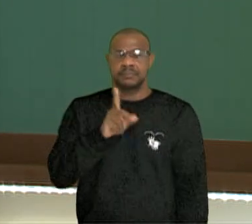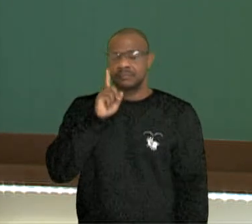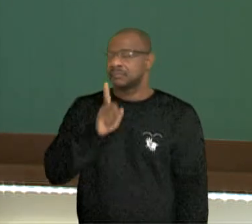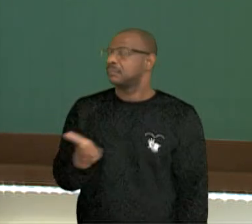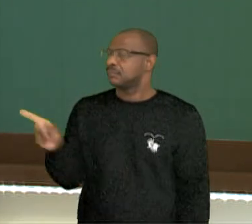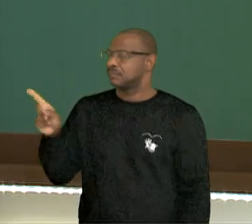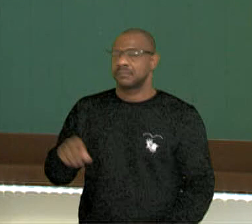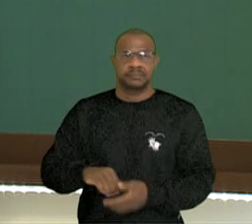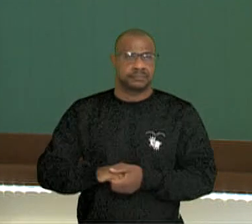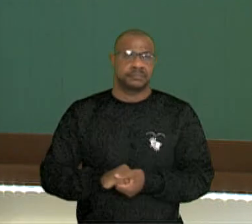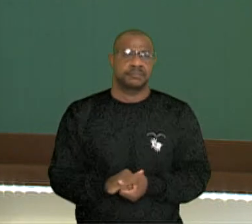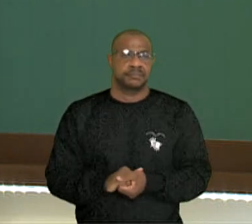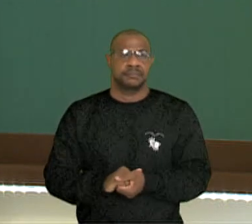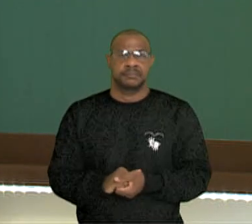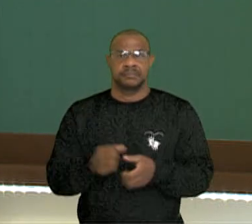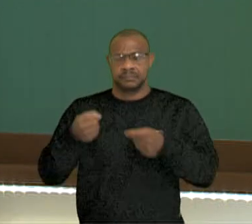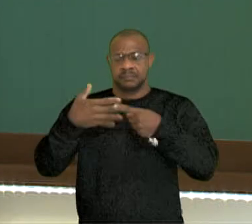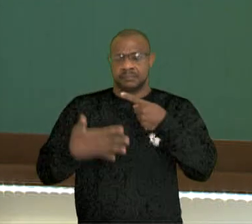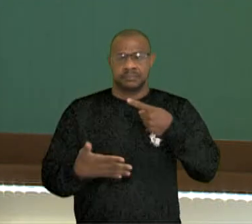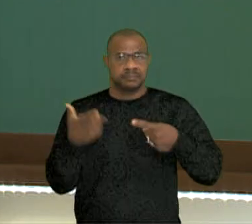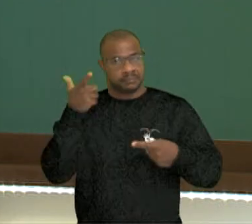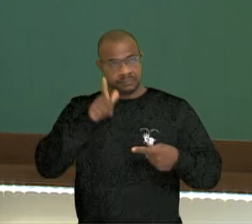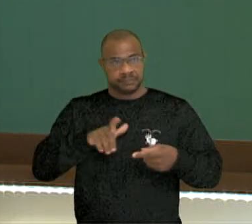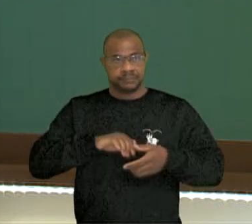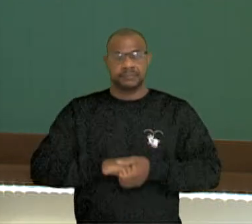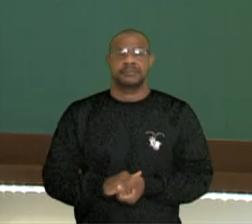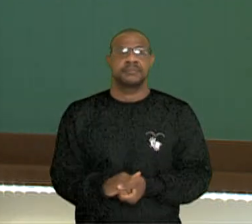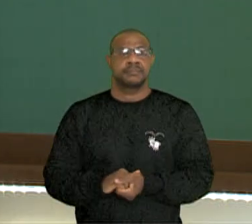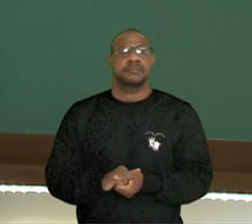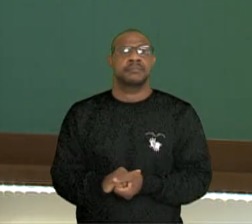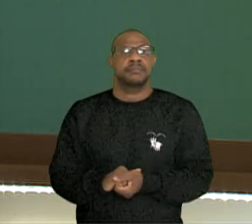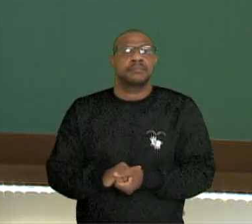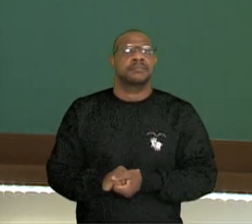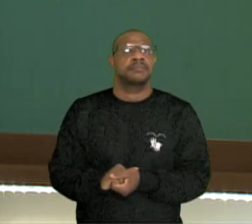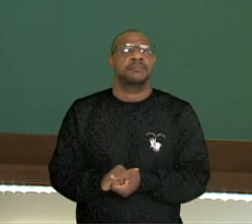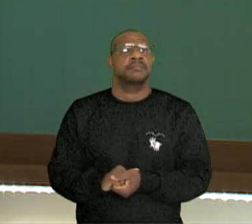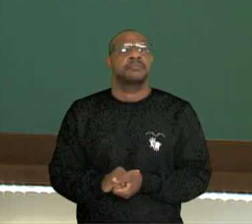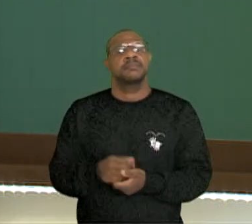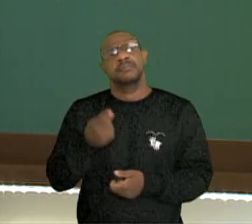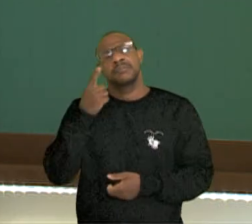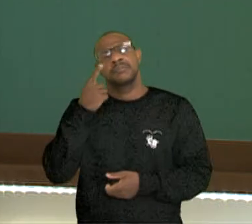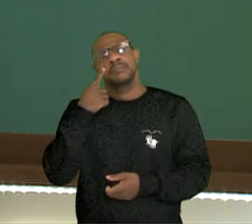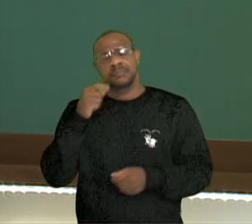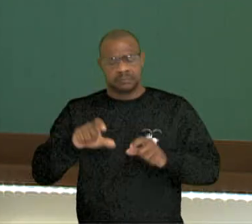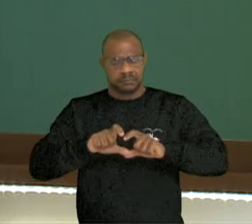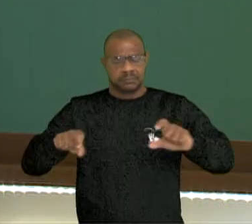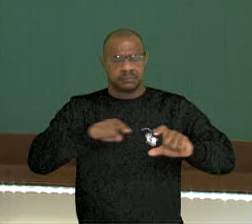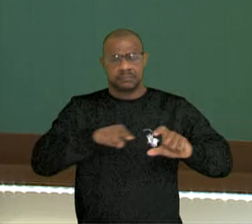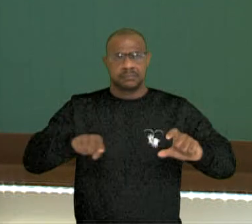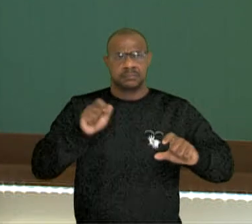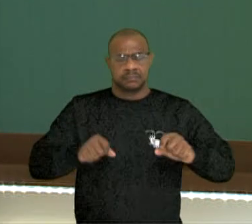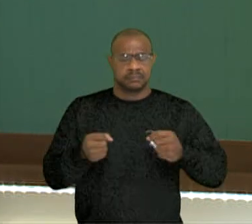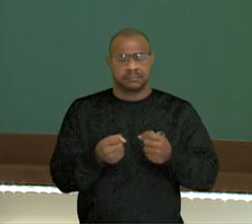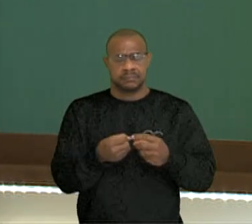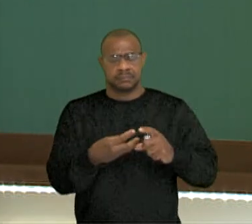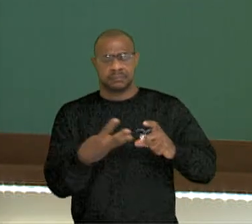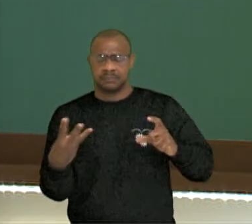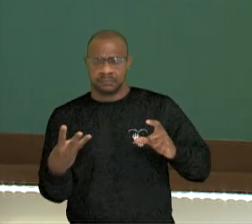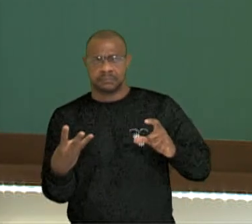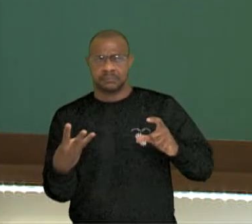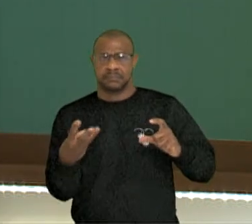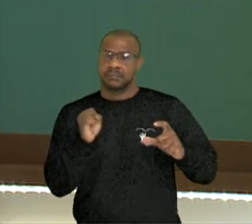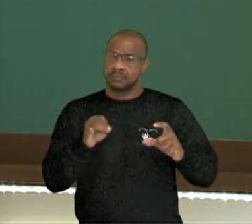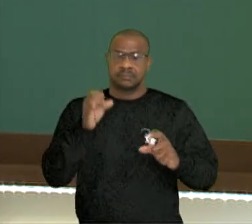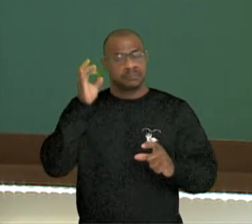e fechou. Fatoramos, tá bom? E o 3 e último. Verifique se a expressão abaixo é um trinômio e, se for,